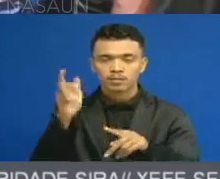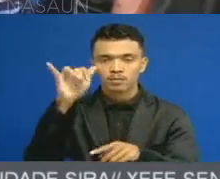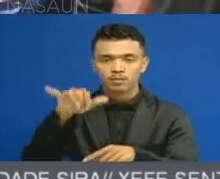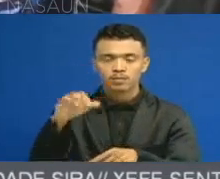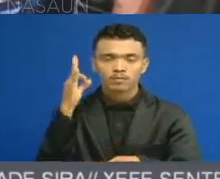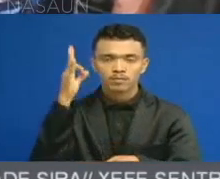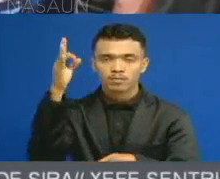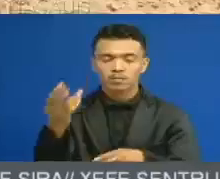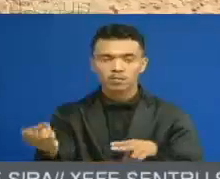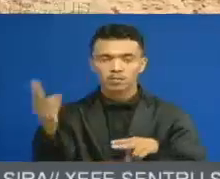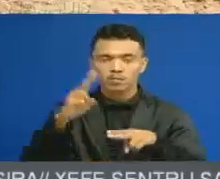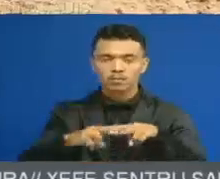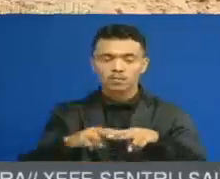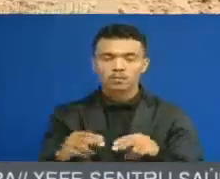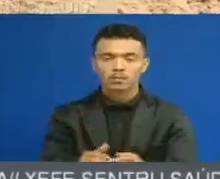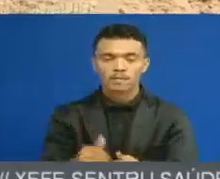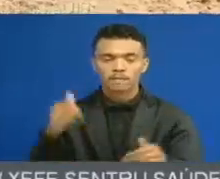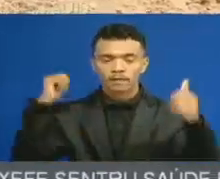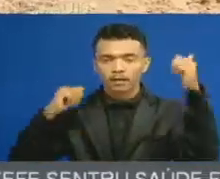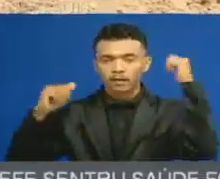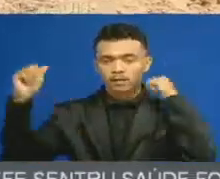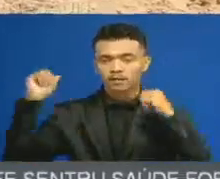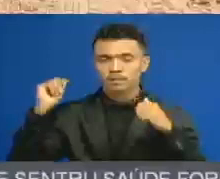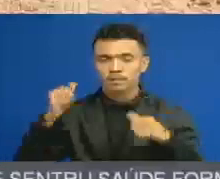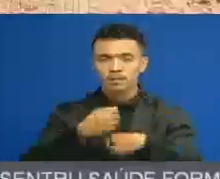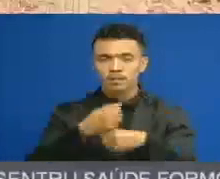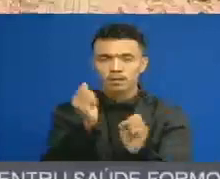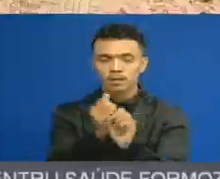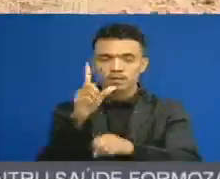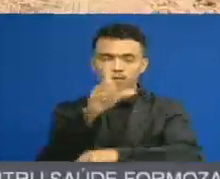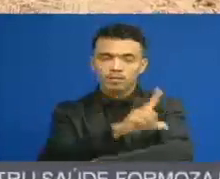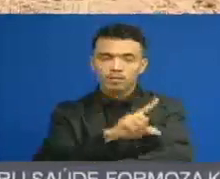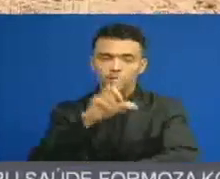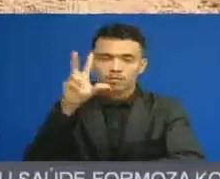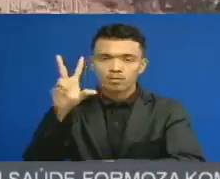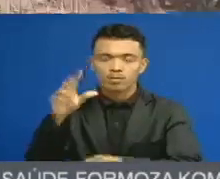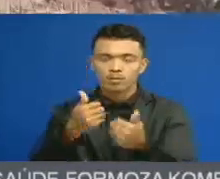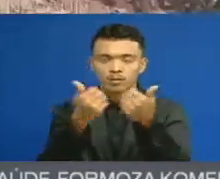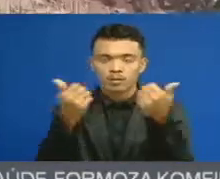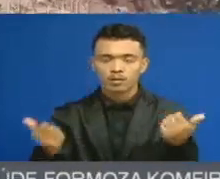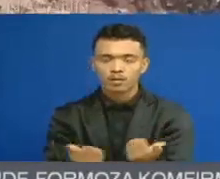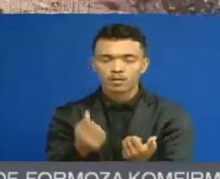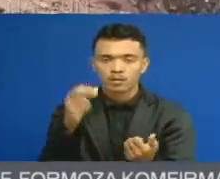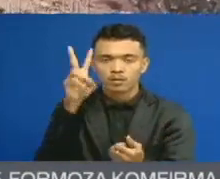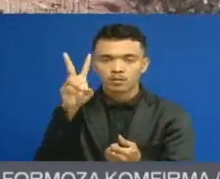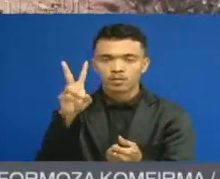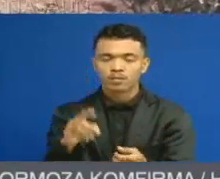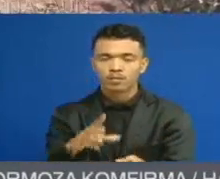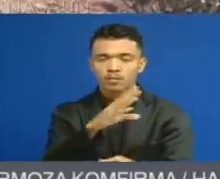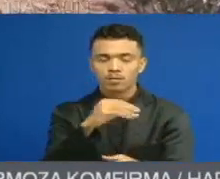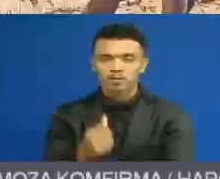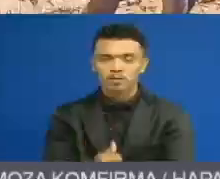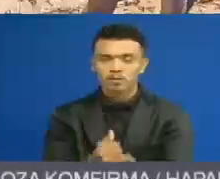que a mentalidade. Atividade conserva BNE hala durante Lorontolo e a aldeia Rua e a suco Asubilitoho no